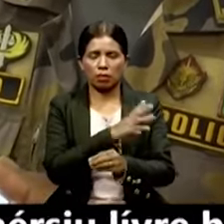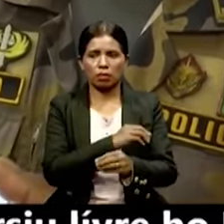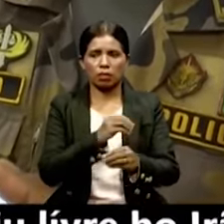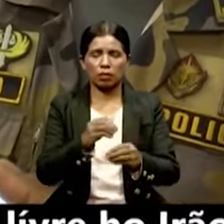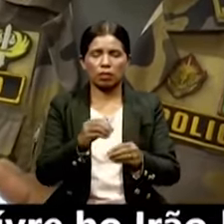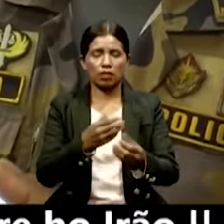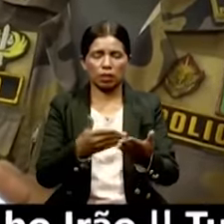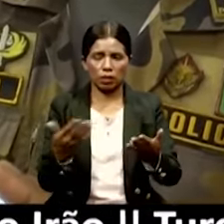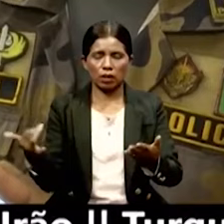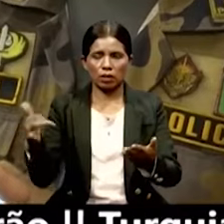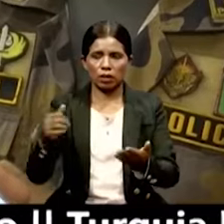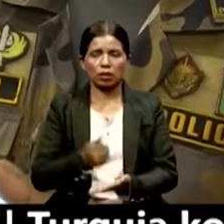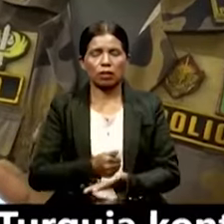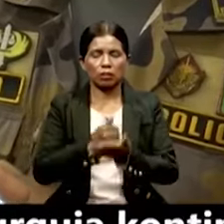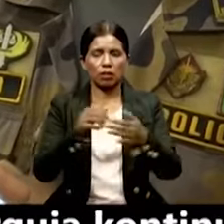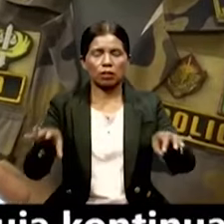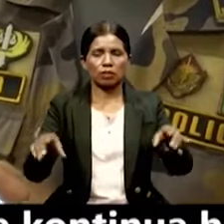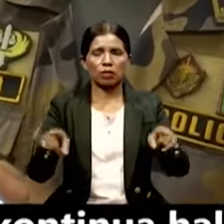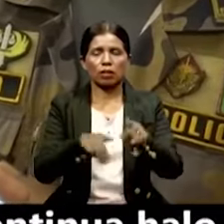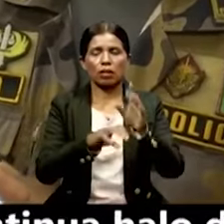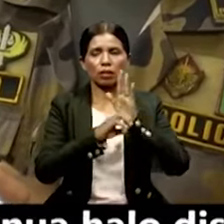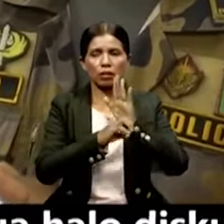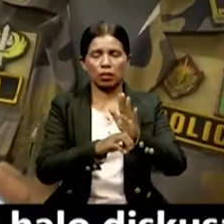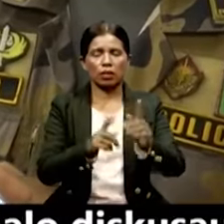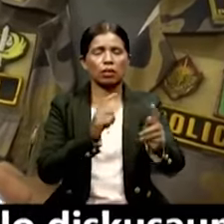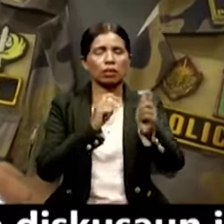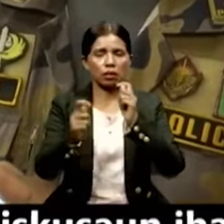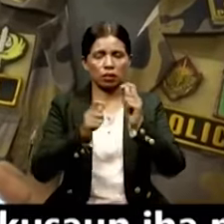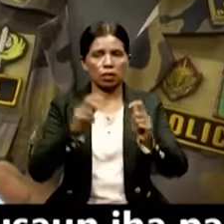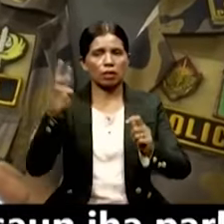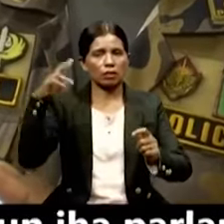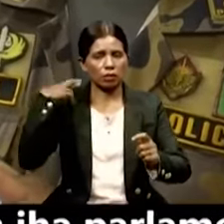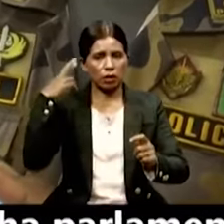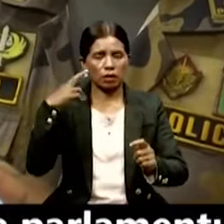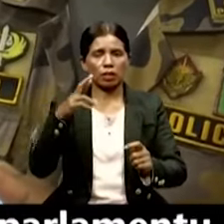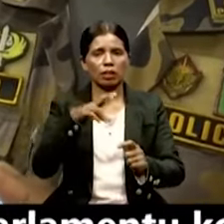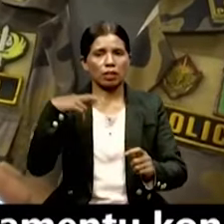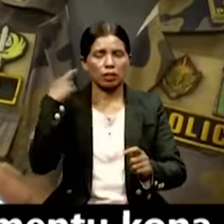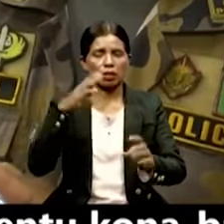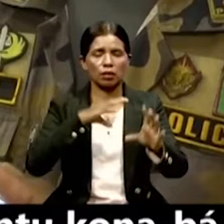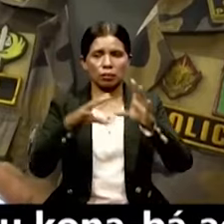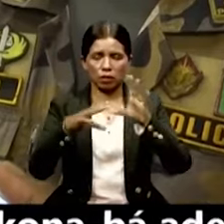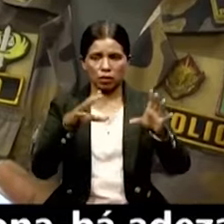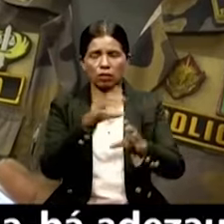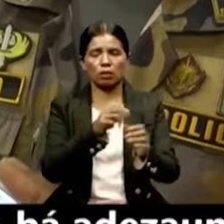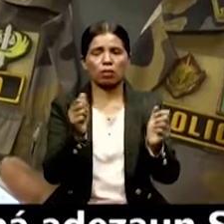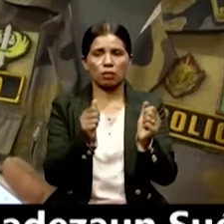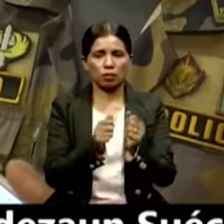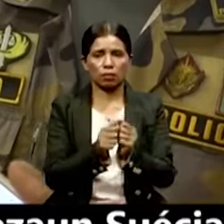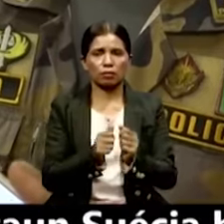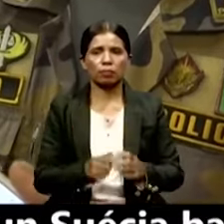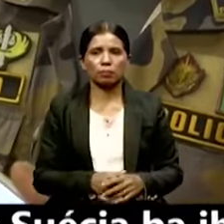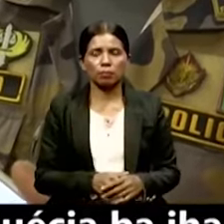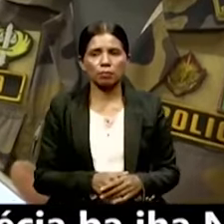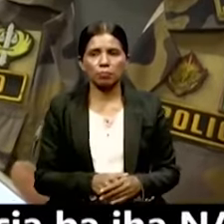material sira prohuda apoi de servisu por exemplo nesan transporte, radio komunikasaun, homos